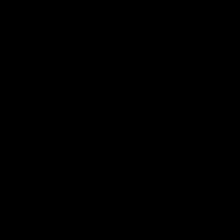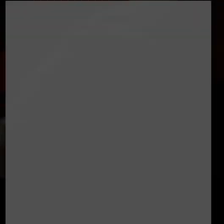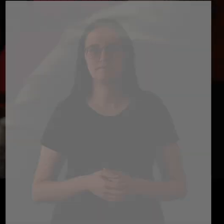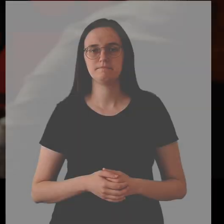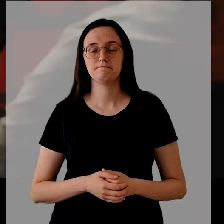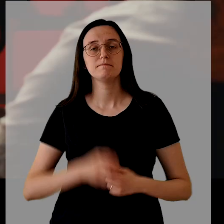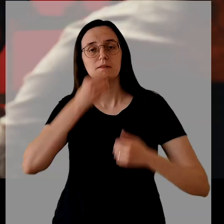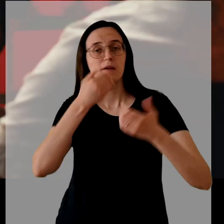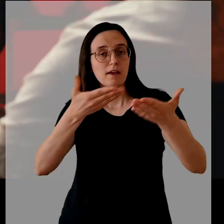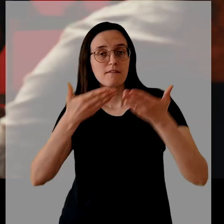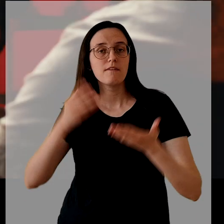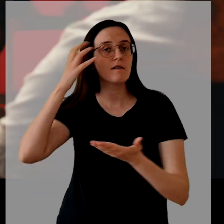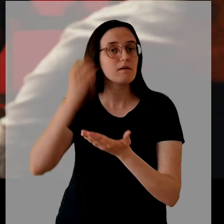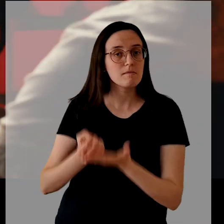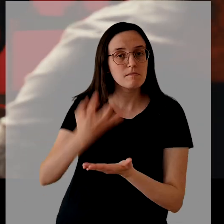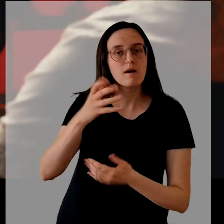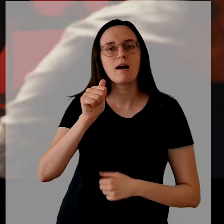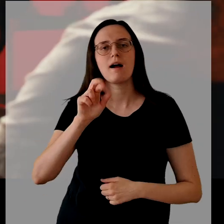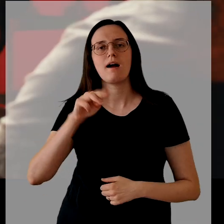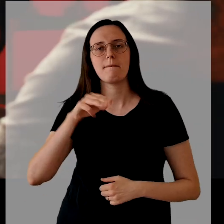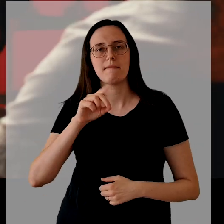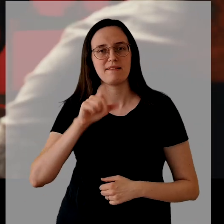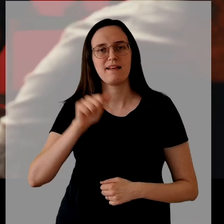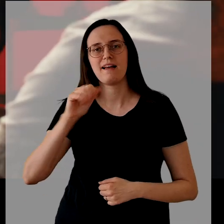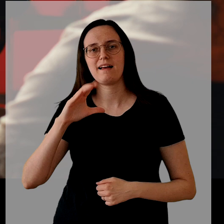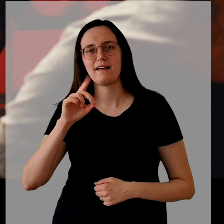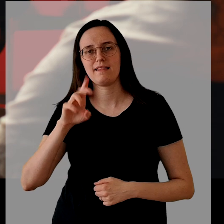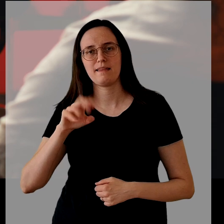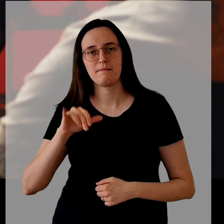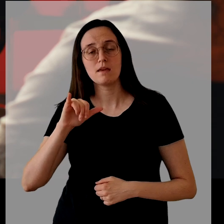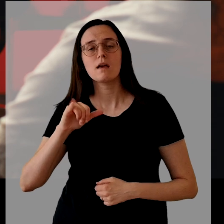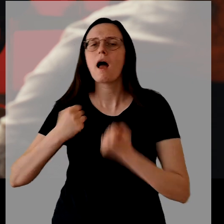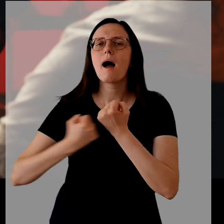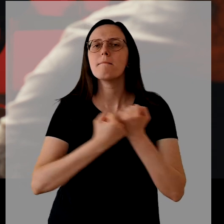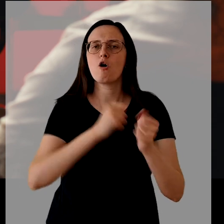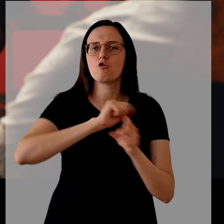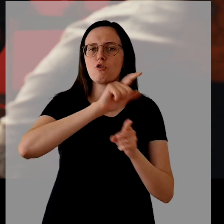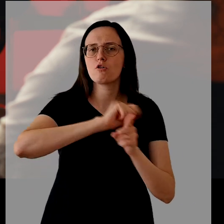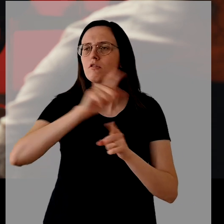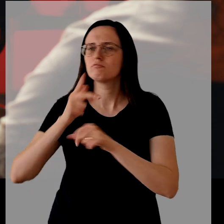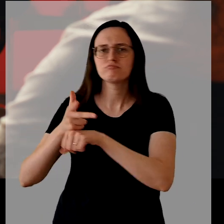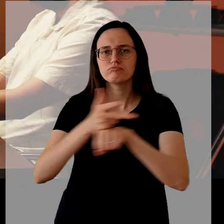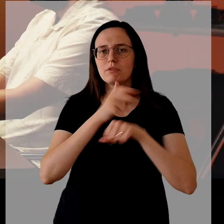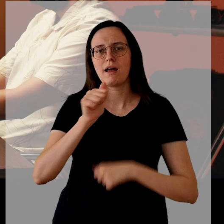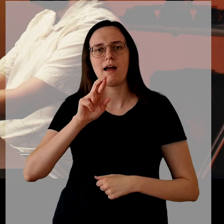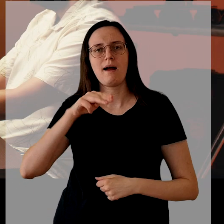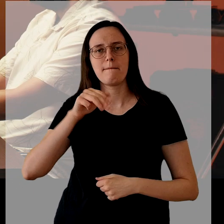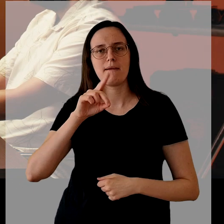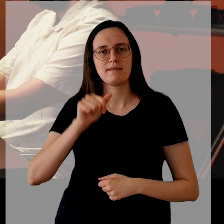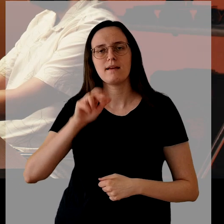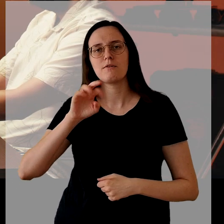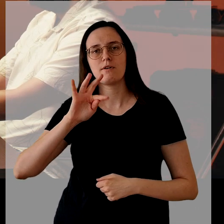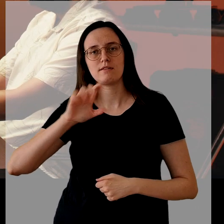Federal. Sejam bem-vindos ao podcast da Armada Academy, que tem o apoio da locadora Armada Rental. E hoje a gente está